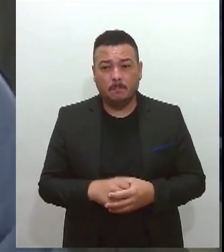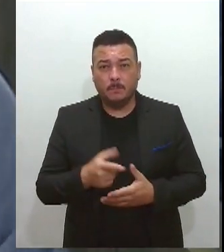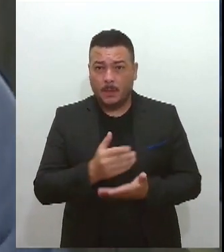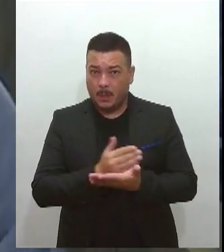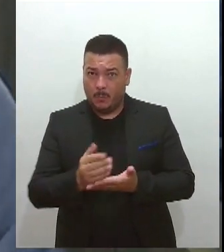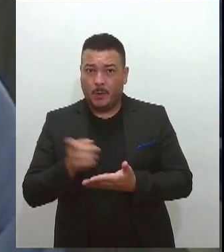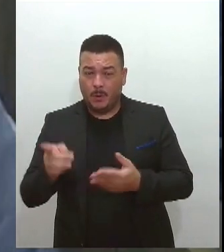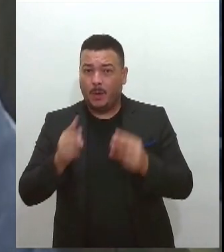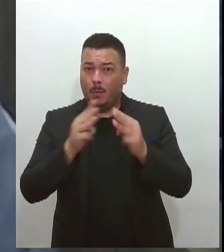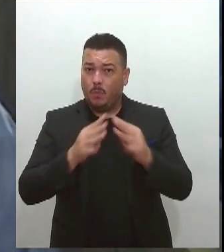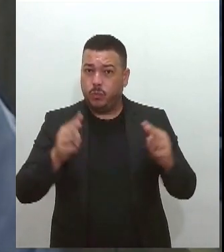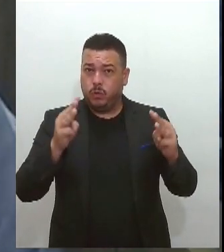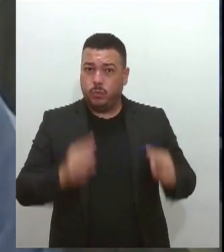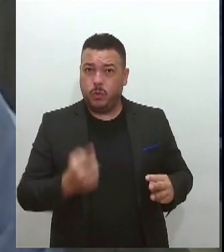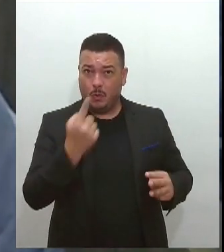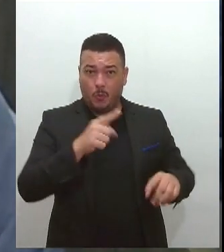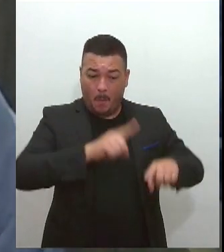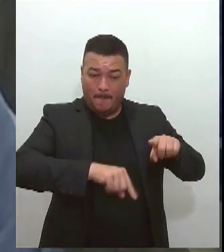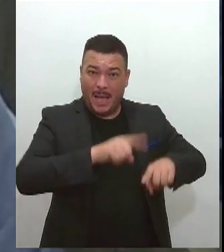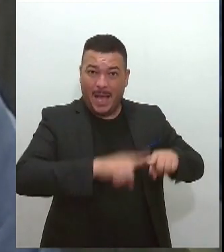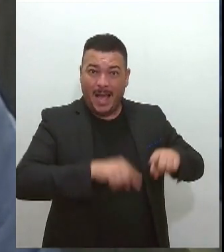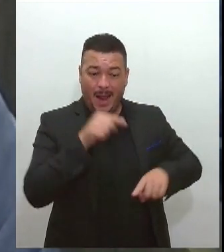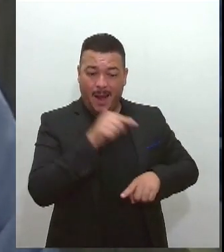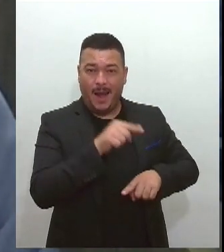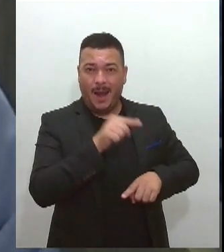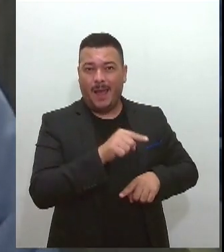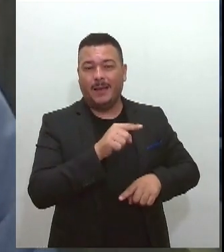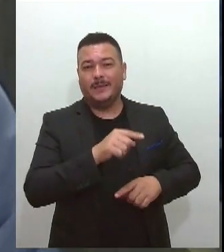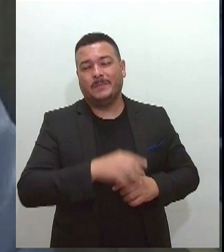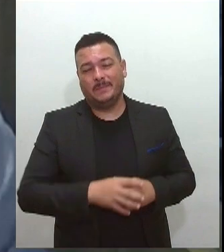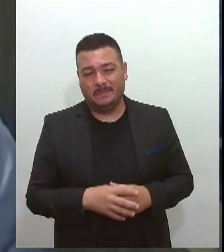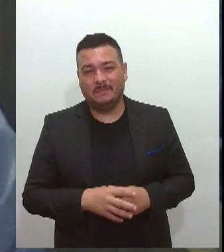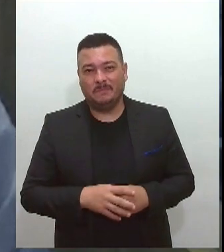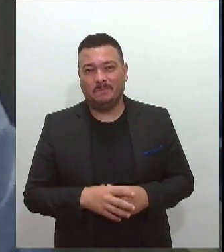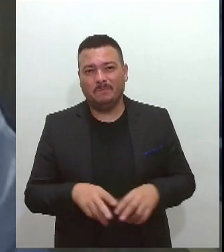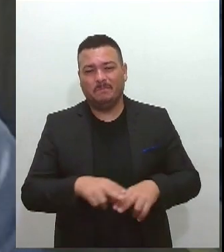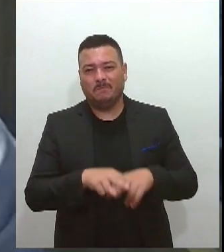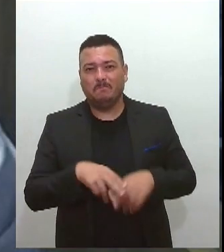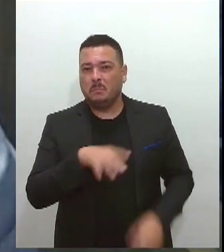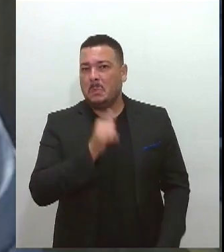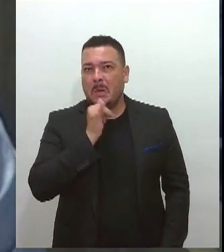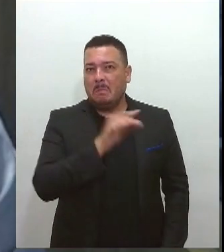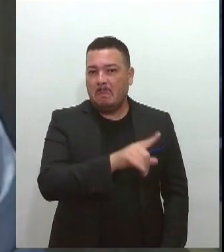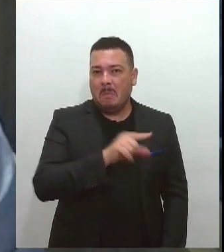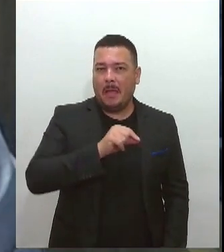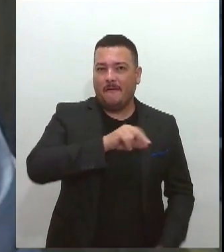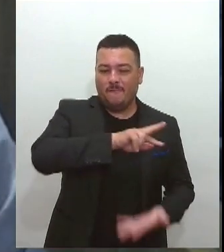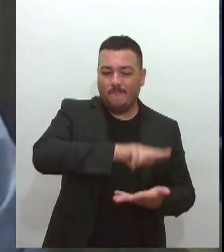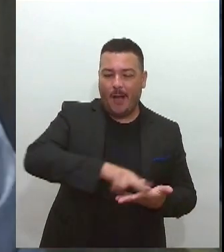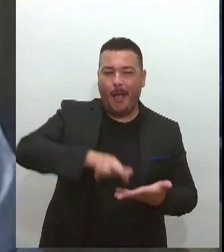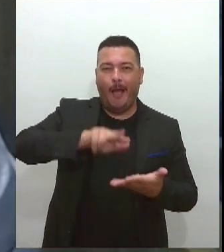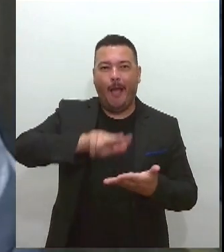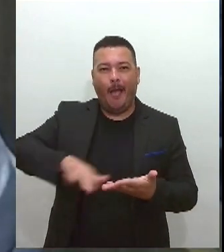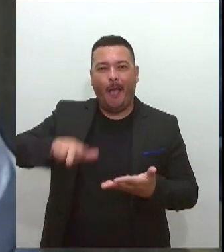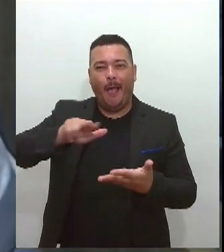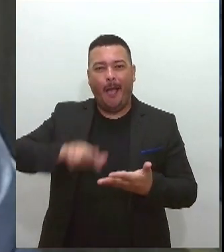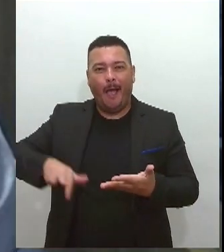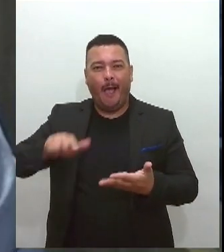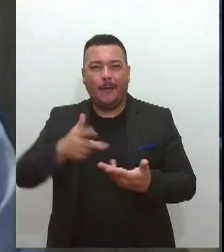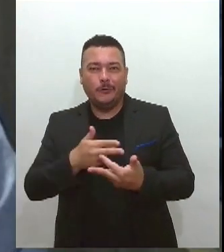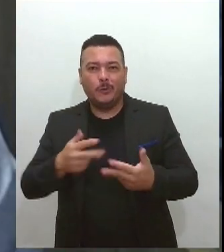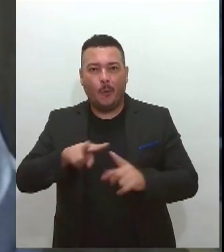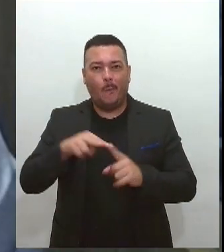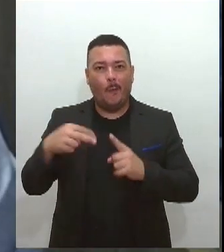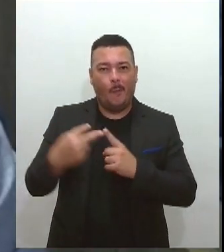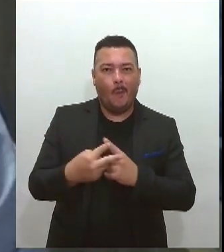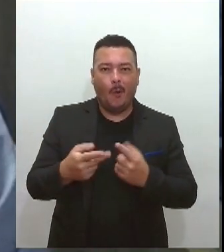uma amostra lá do Museu de Sergipe. Então é isso, a gente pode pegar as várias matérias, várias exposições, vários quadros, e